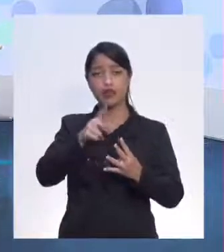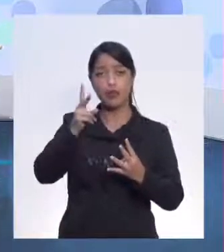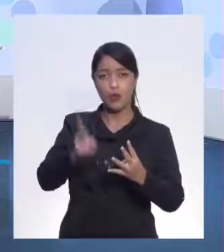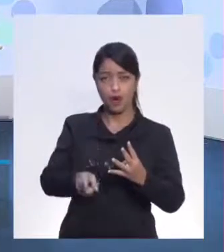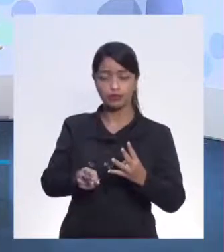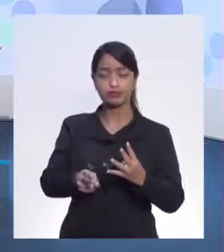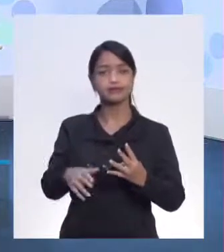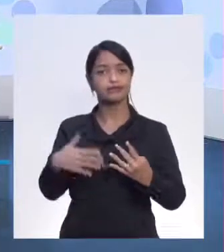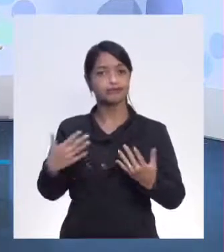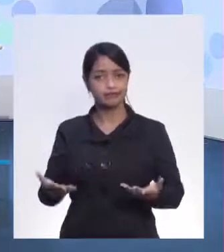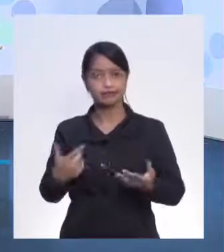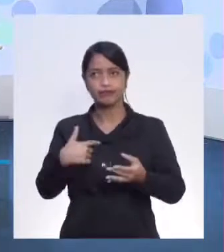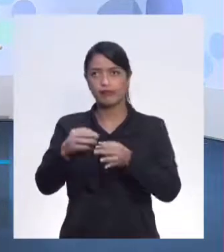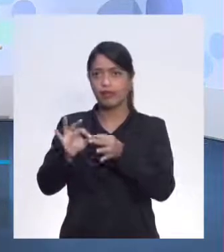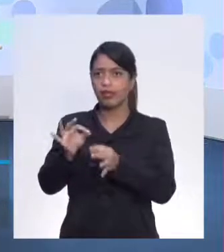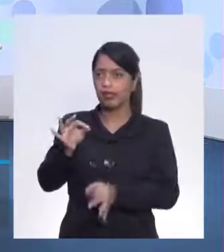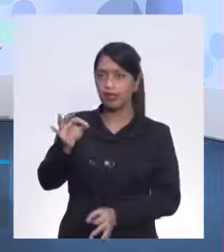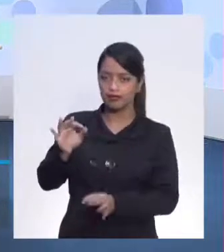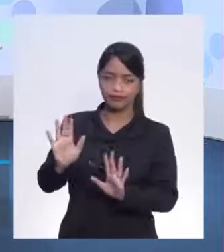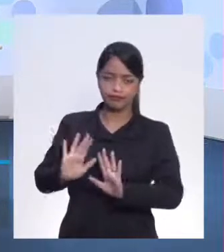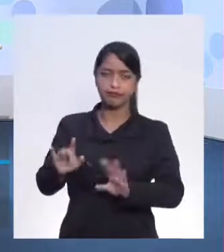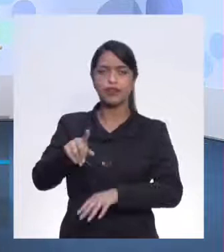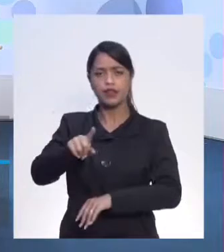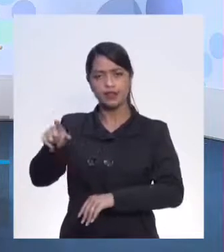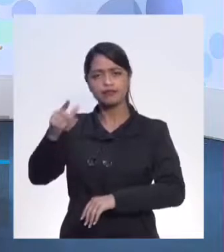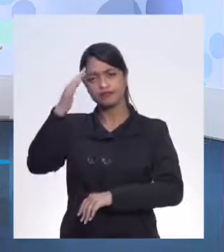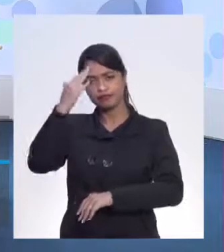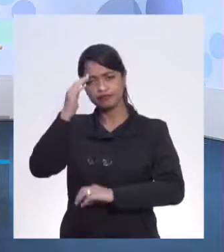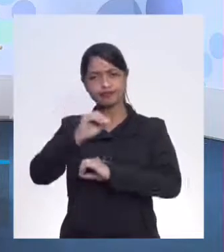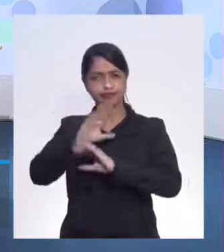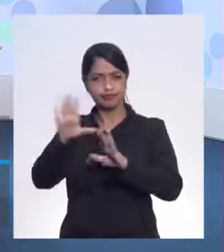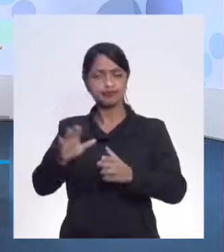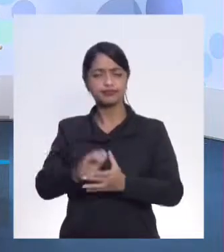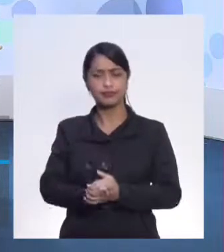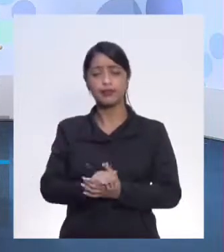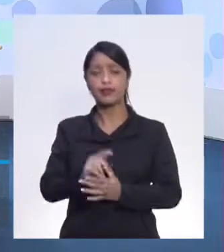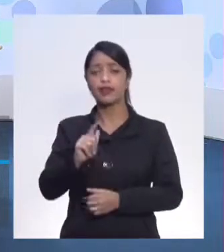eles, né, para não estender muito, eles foram colocando as duas coisas. O Gabriel